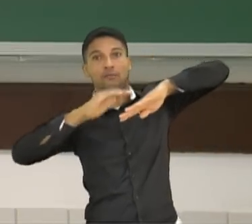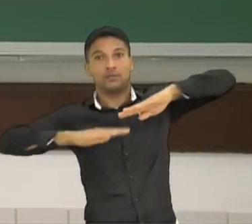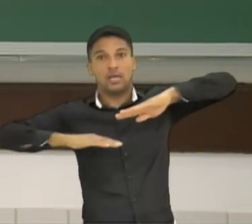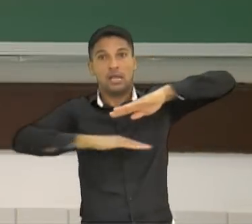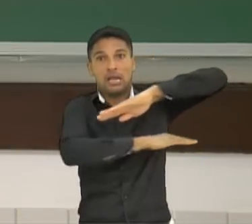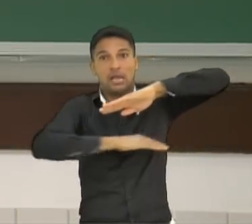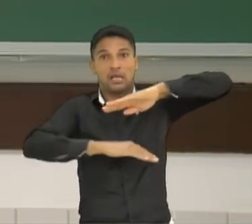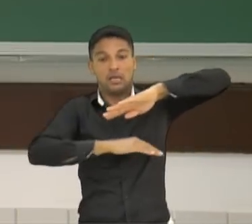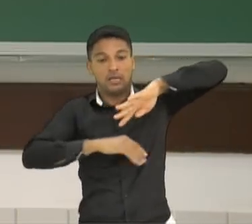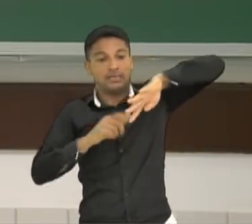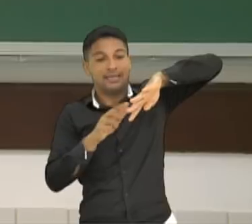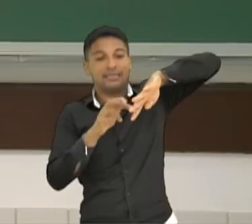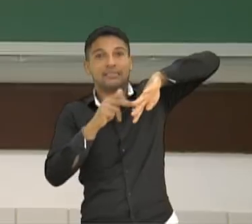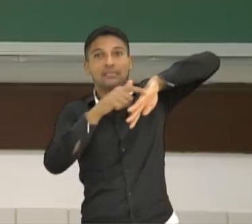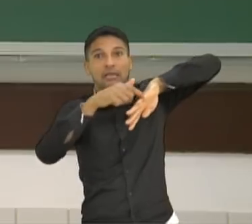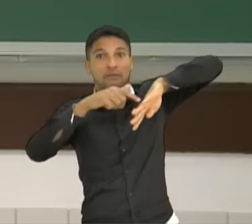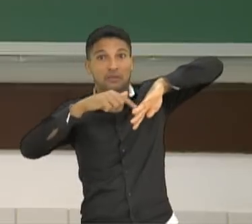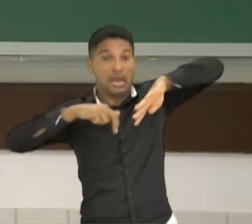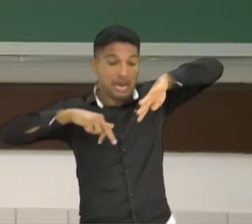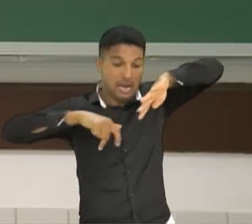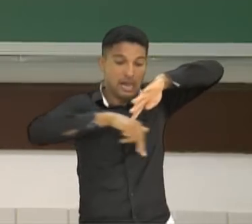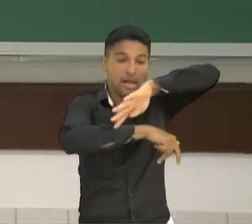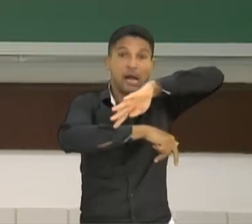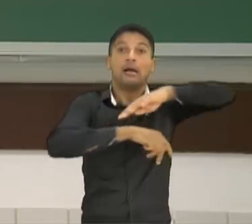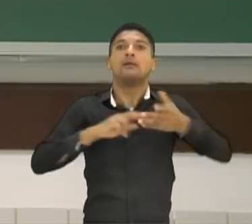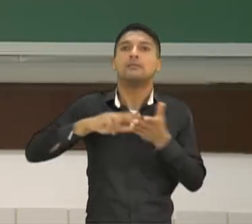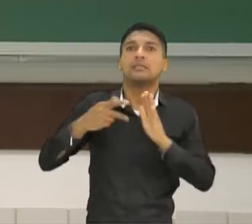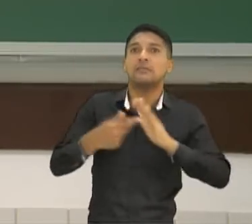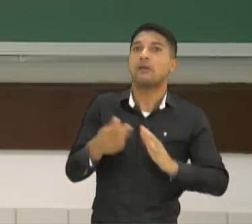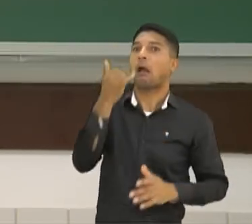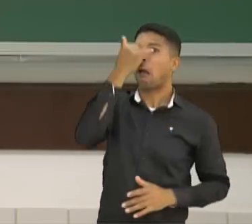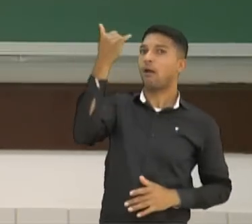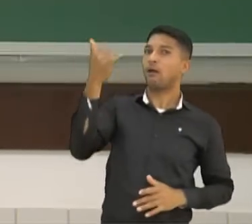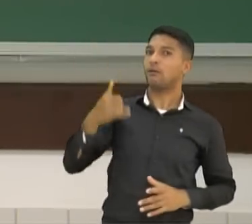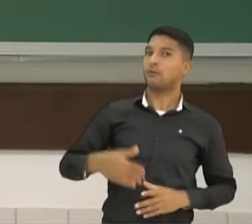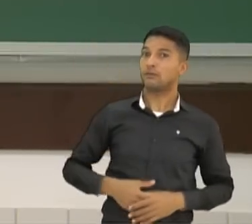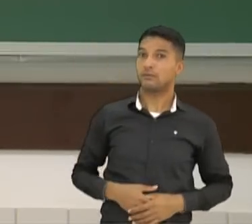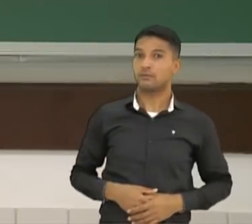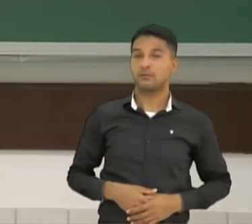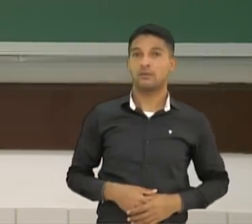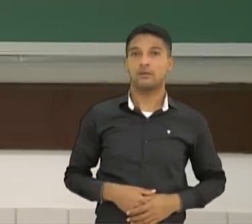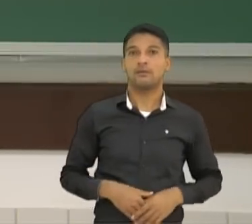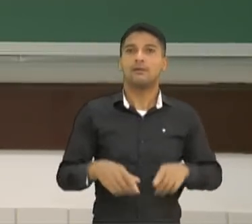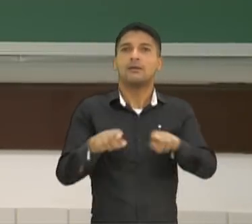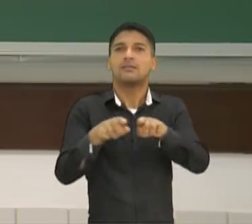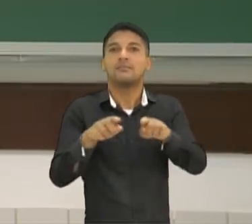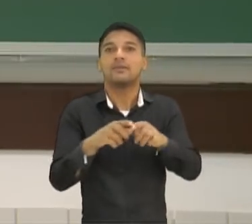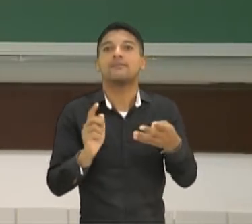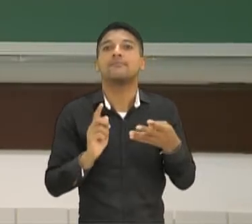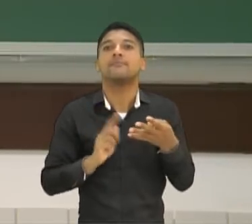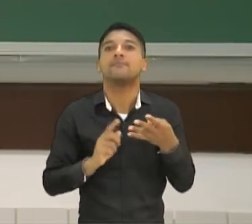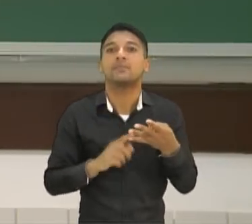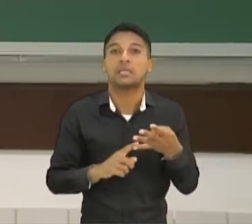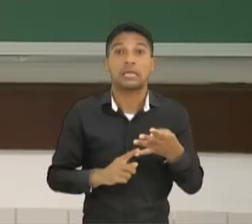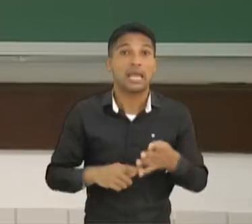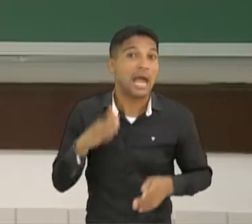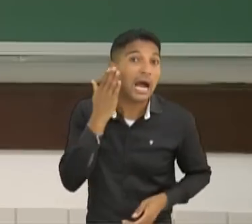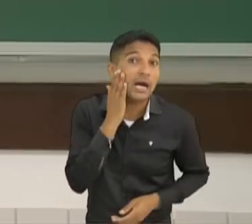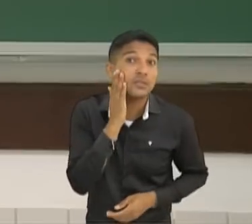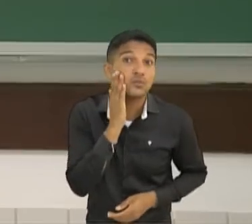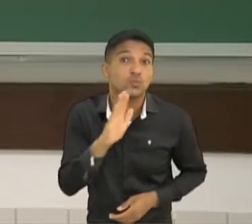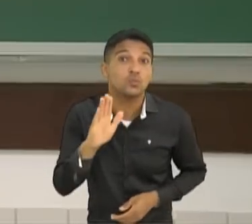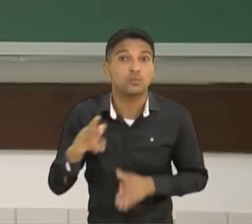de menino e rosa é cor de menina. Aonde que está escrito que azul é de menino e rosa é de menina? Então foi